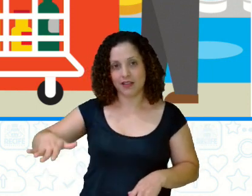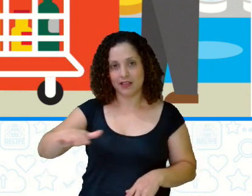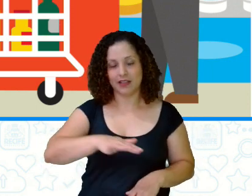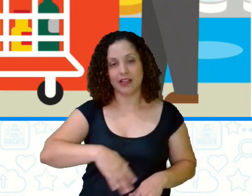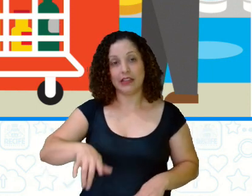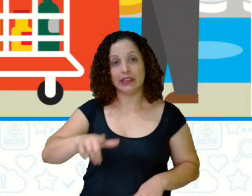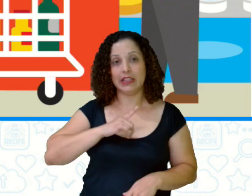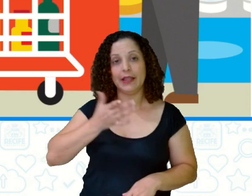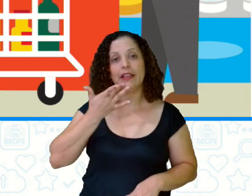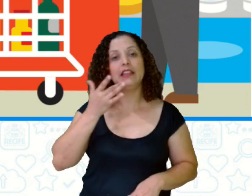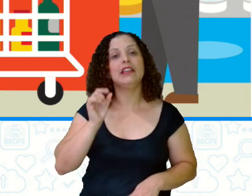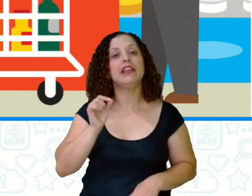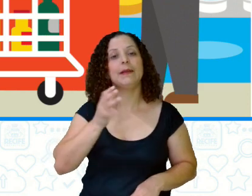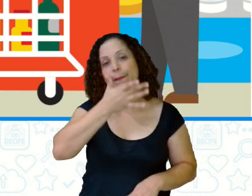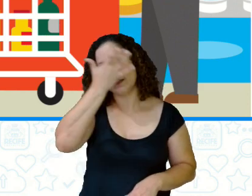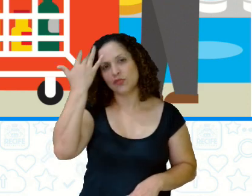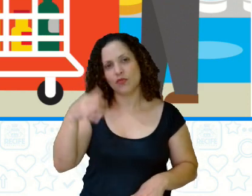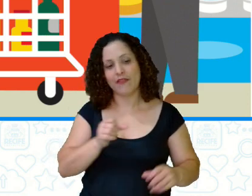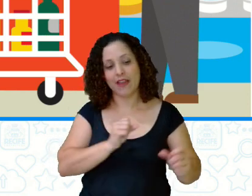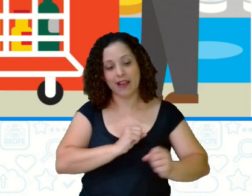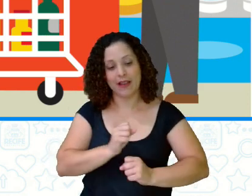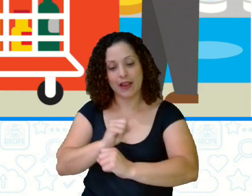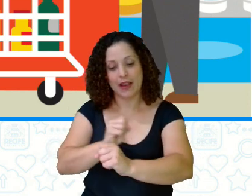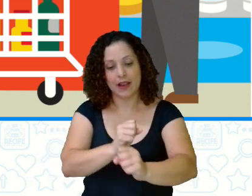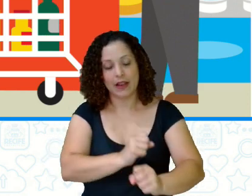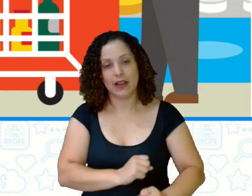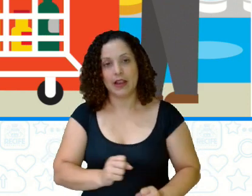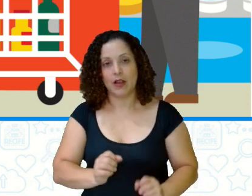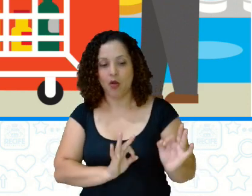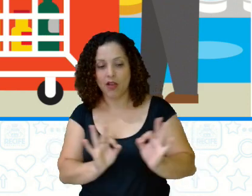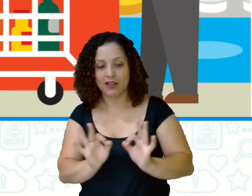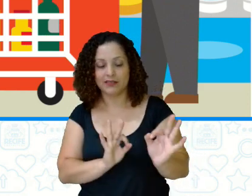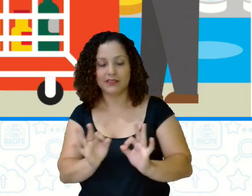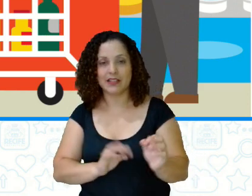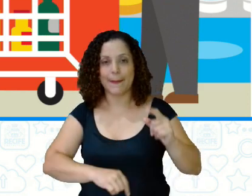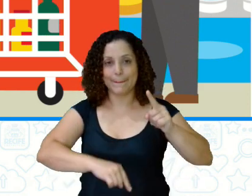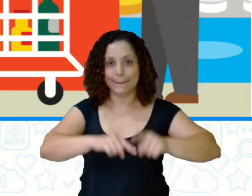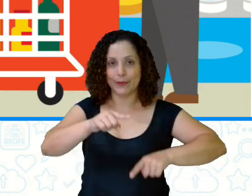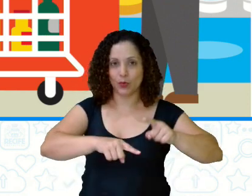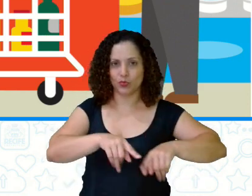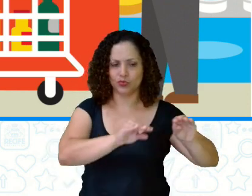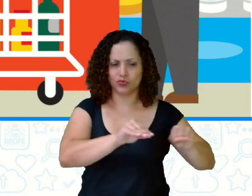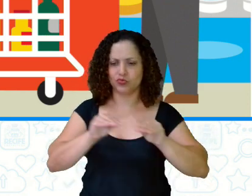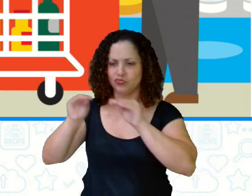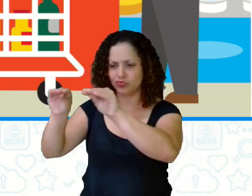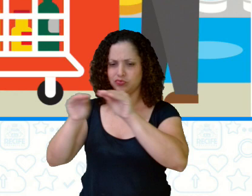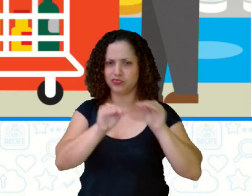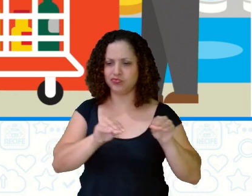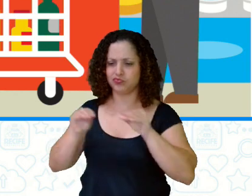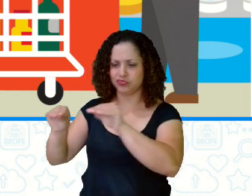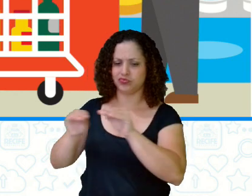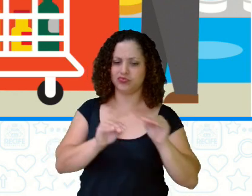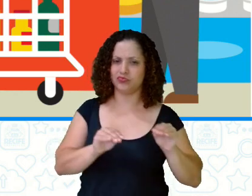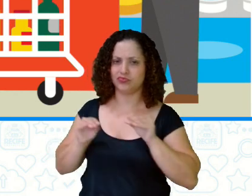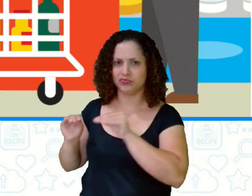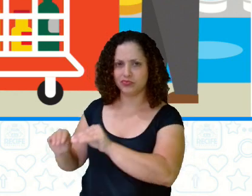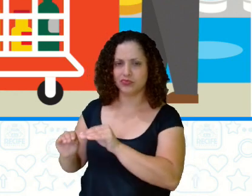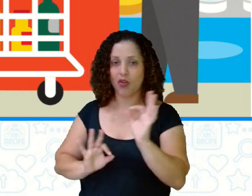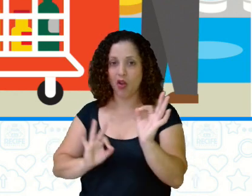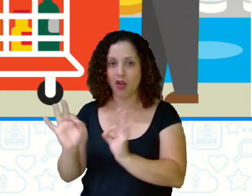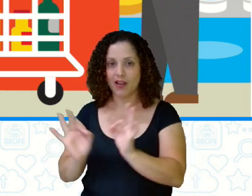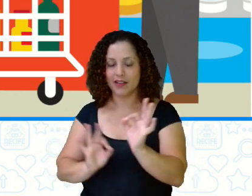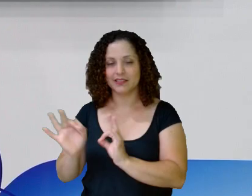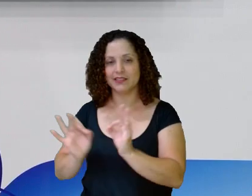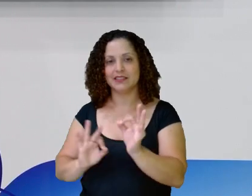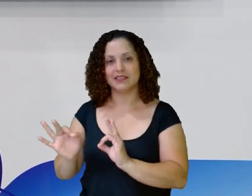alguém que vai limpar o espaço, eu tenho que ter uma pessoa que vai repor os produtos na prateleira, eu tenho que ter aquela pessoa que vai organizar